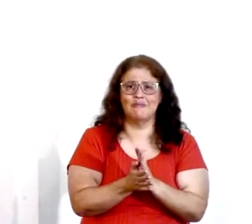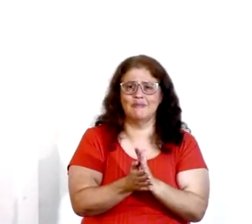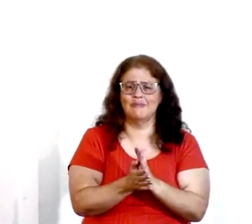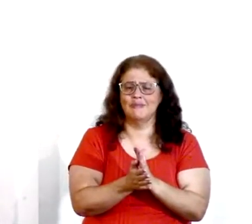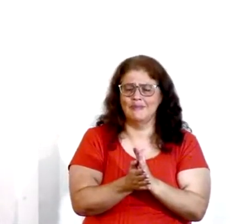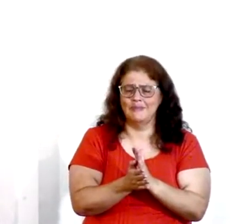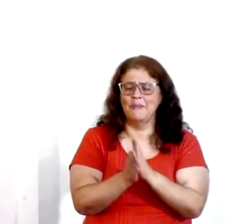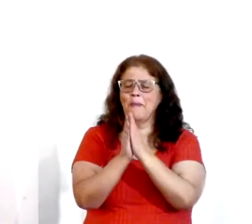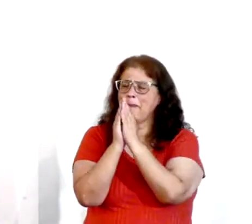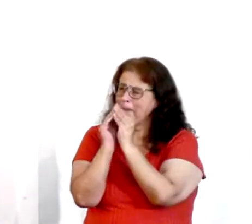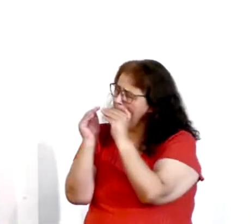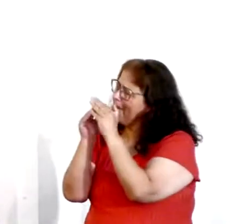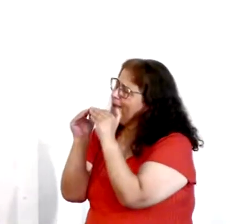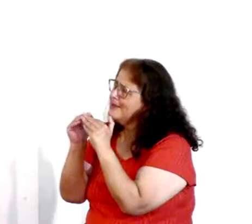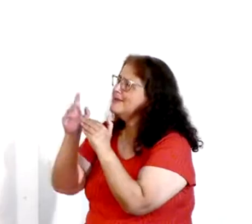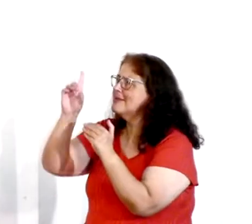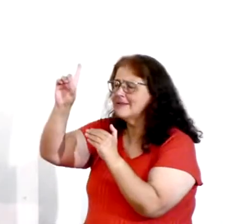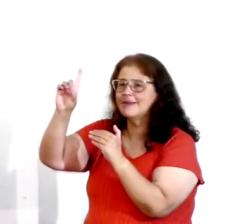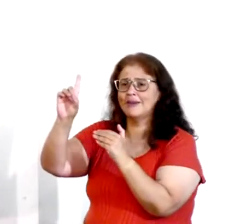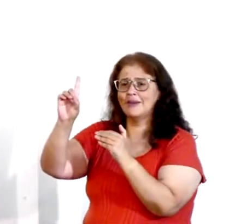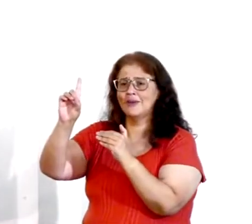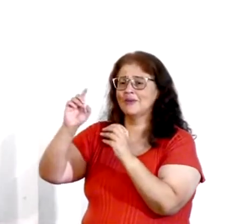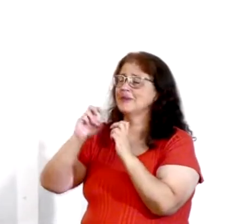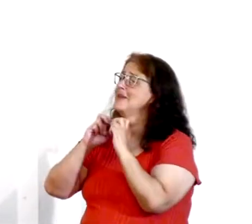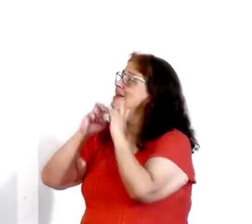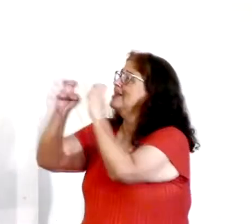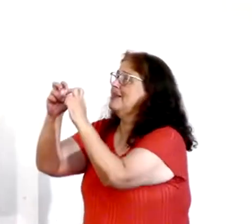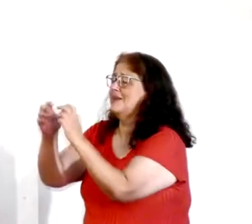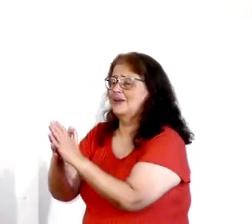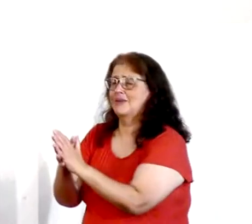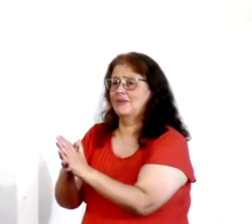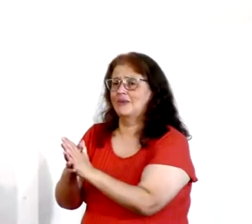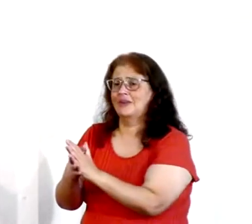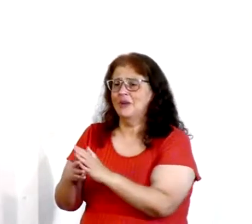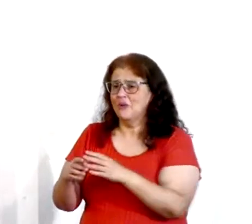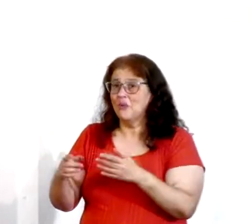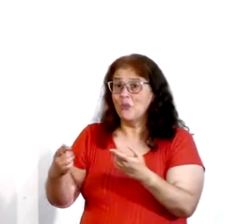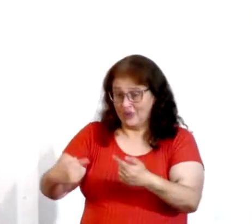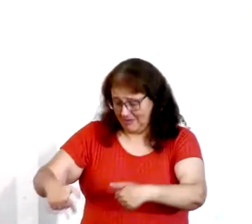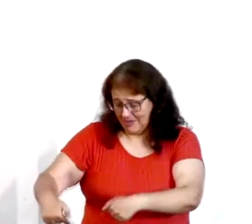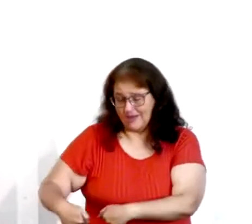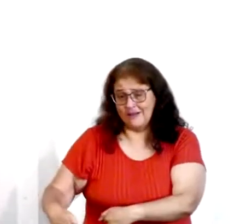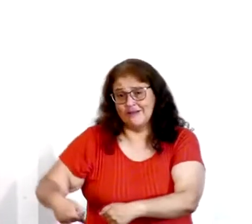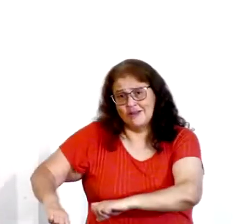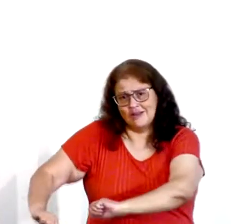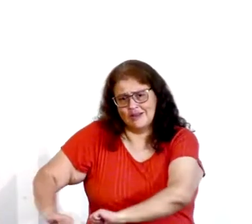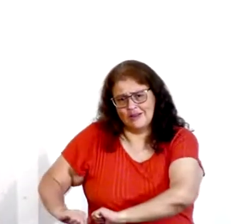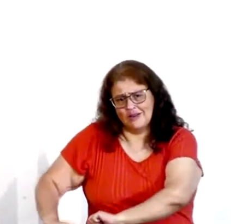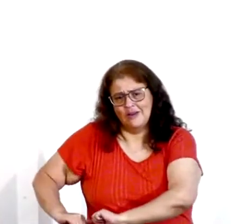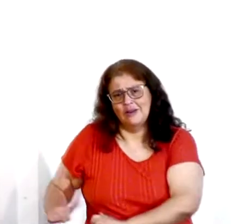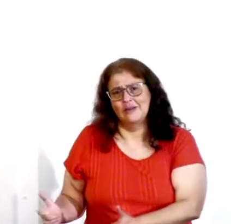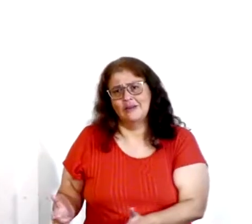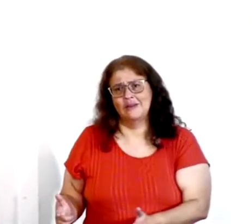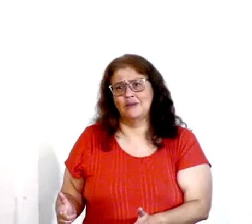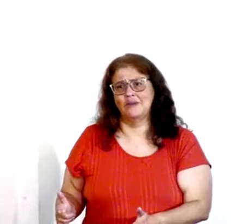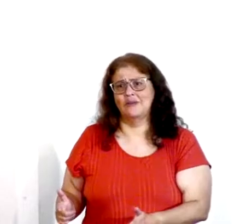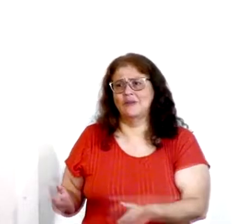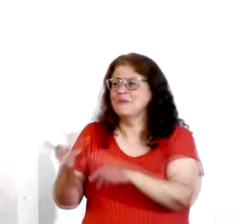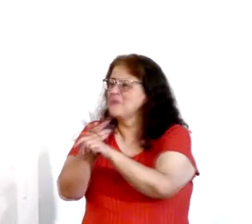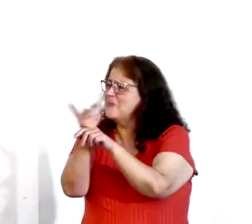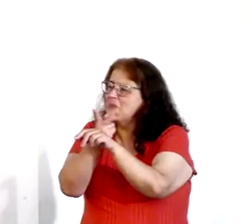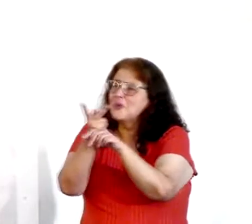peça a Deus ajuda. Em tempos de tentação, clamem a Deus, busquem por